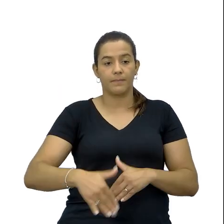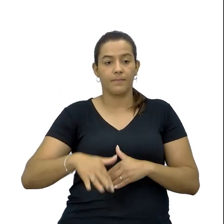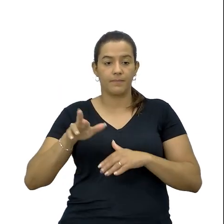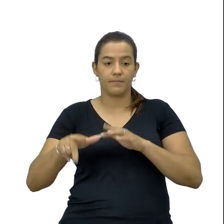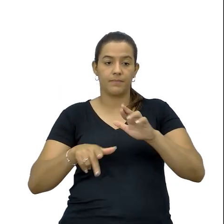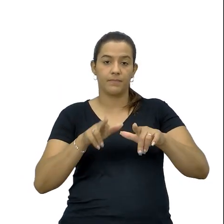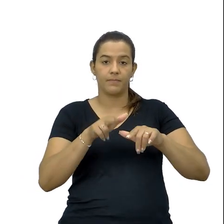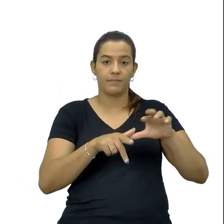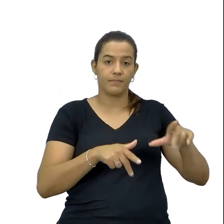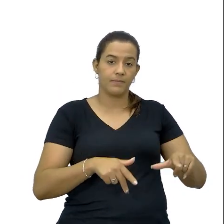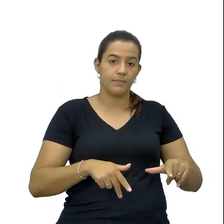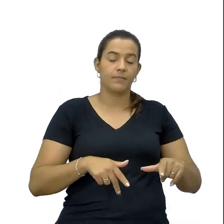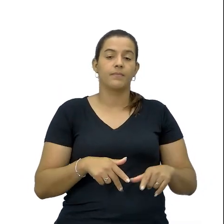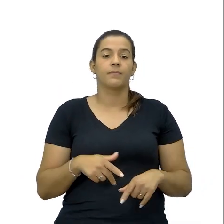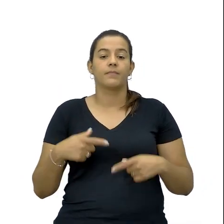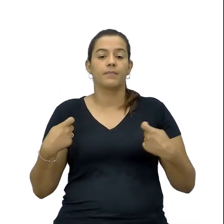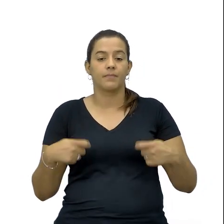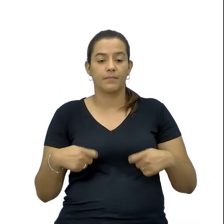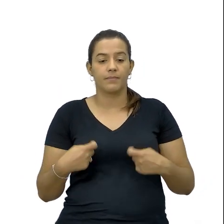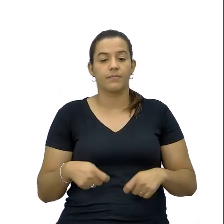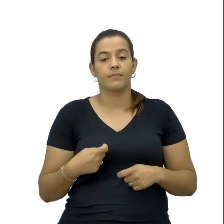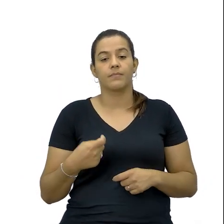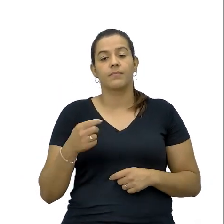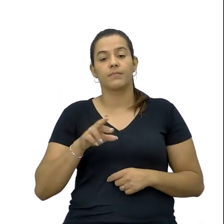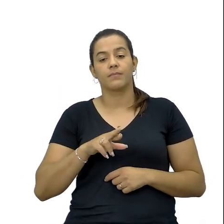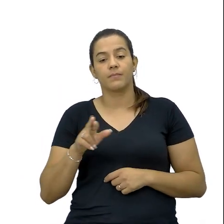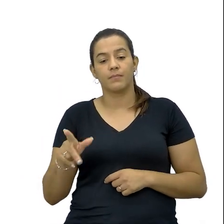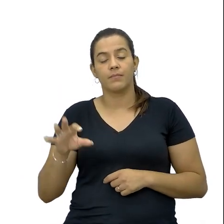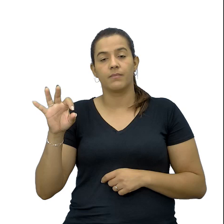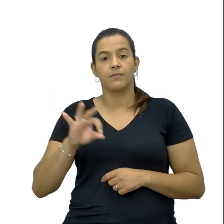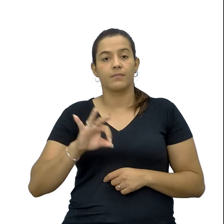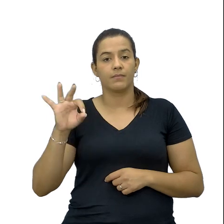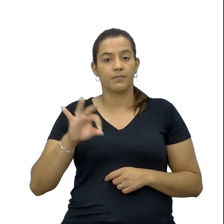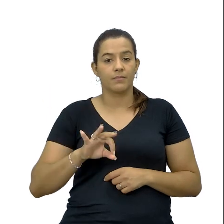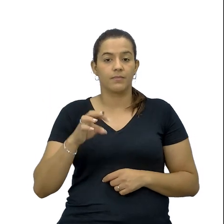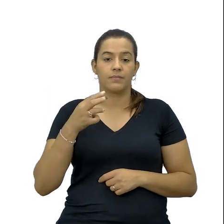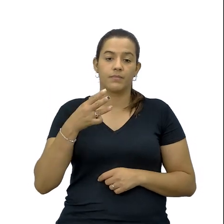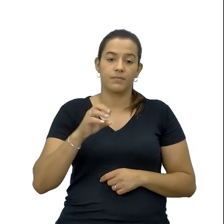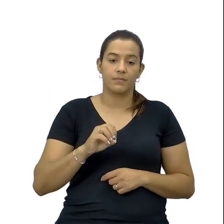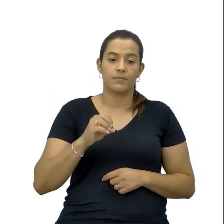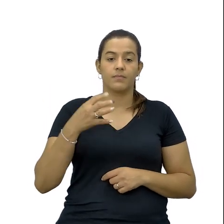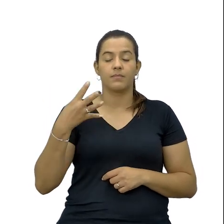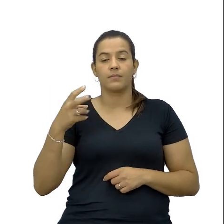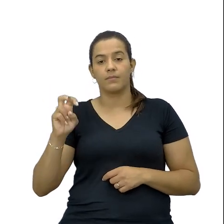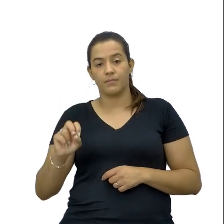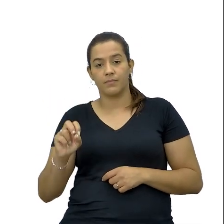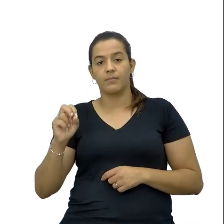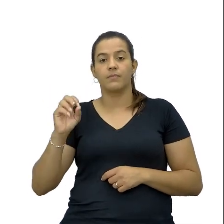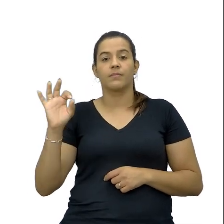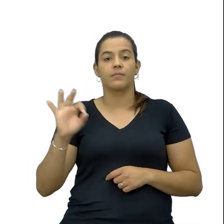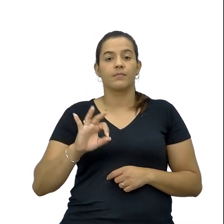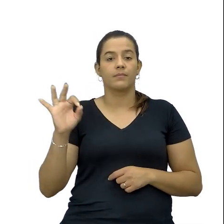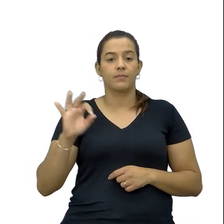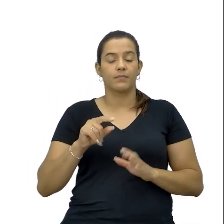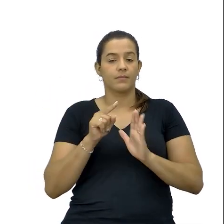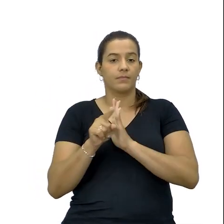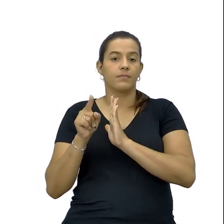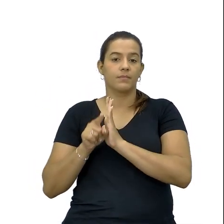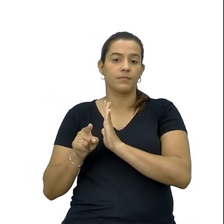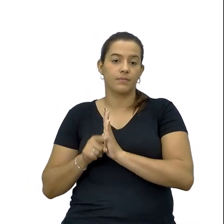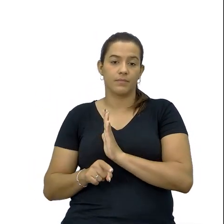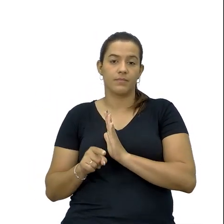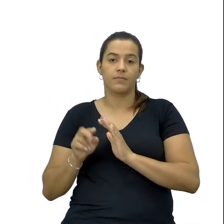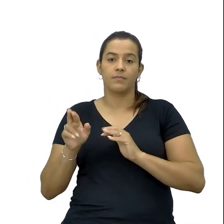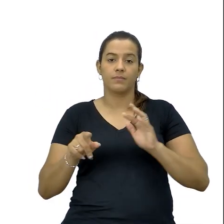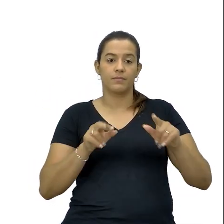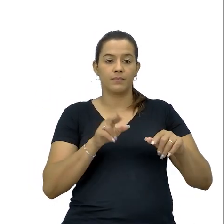diferentes, não tão diferentes, mas elas têm uma porcentagem, 30%, 20% de questões diferentes, tá?